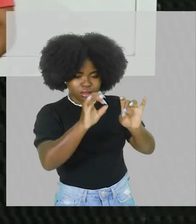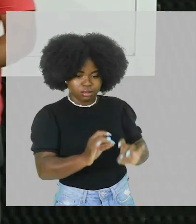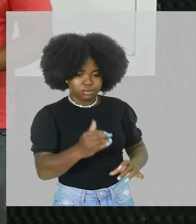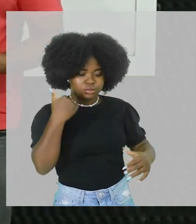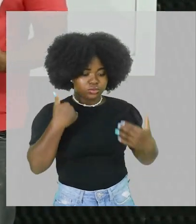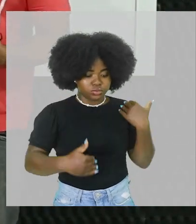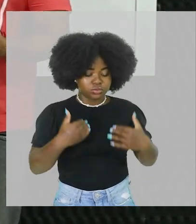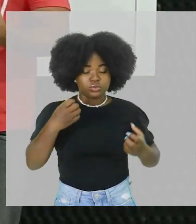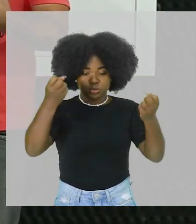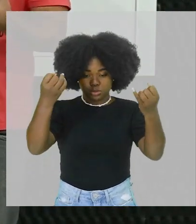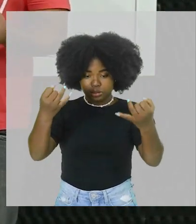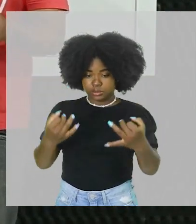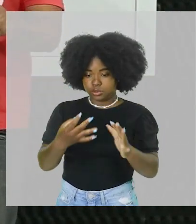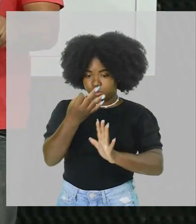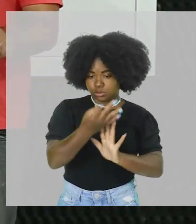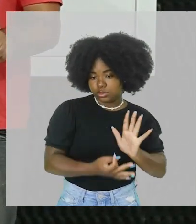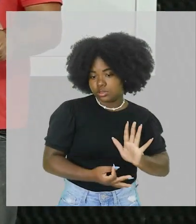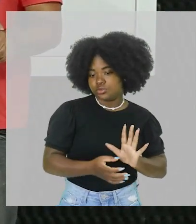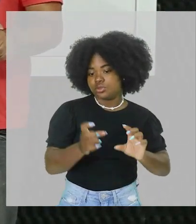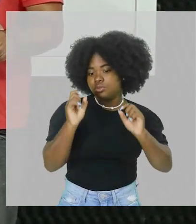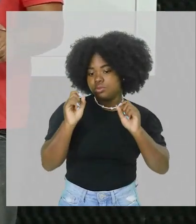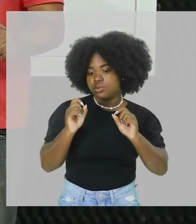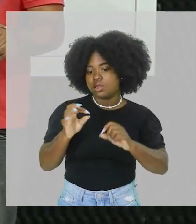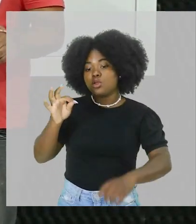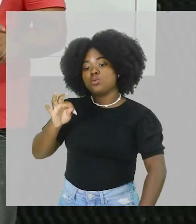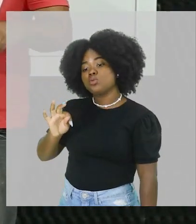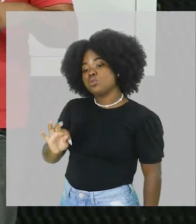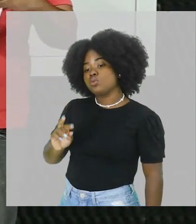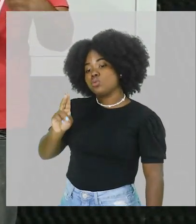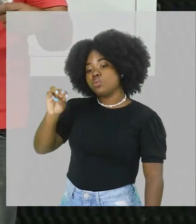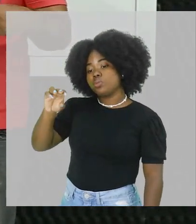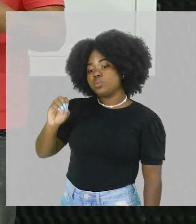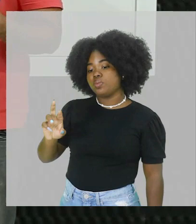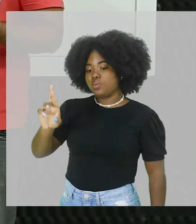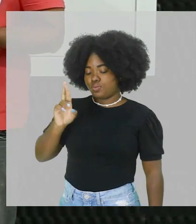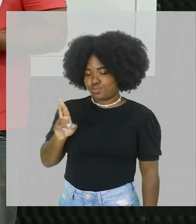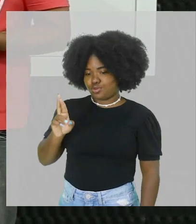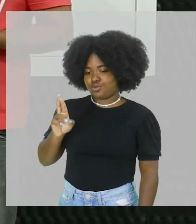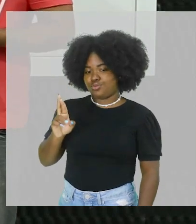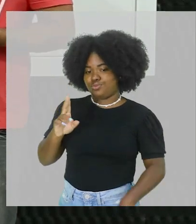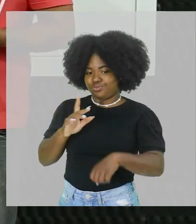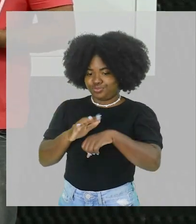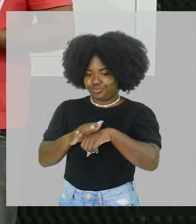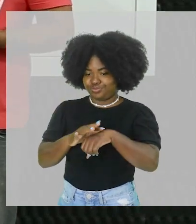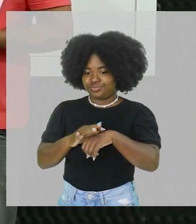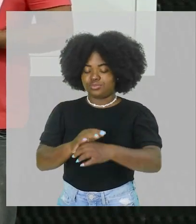corpo que ele está falando, vai ser justamente um tumor, certo? Então, um campo magnético